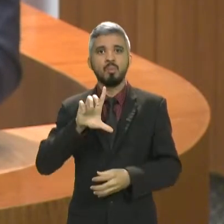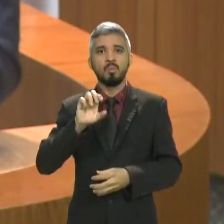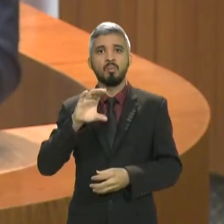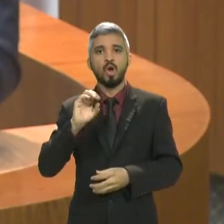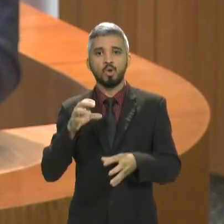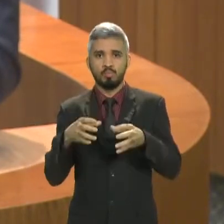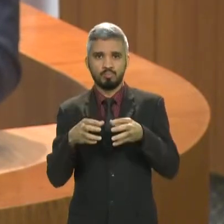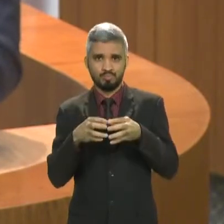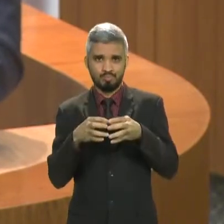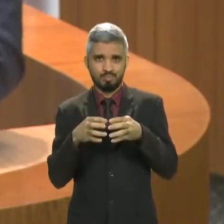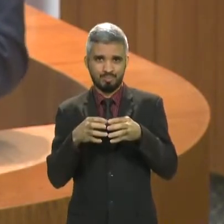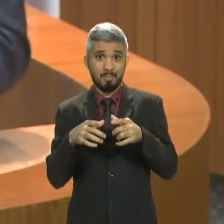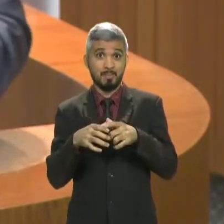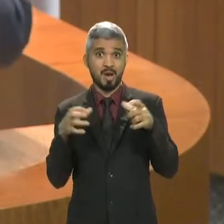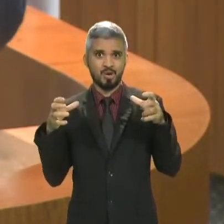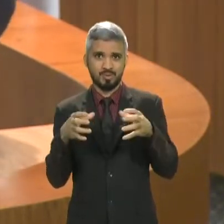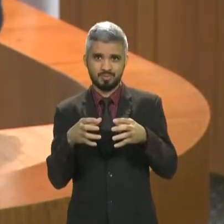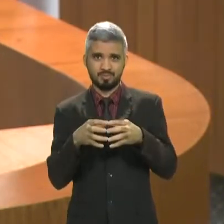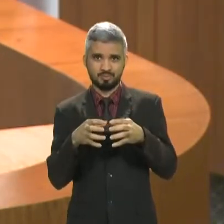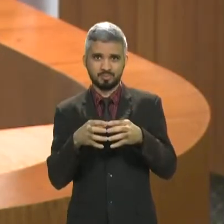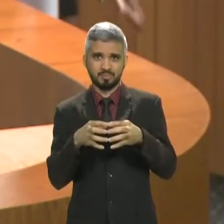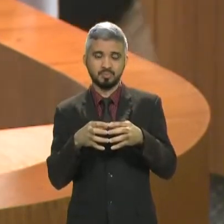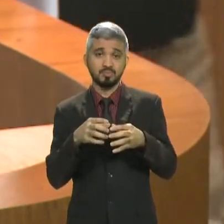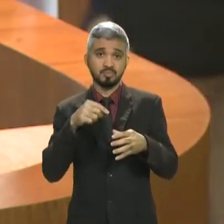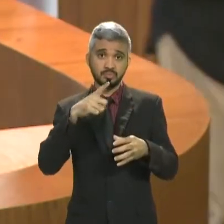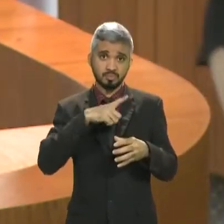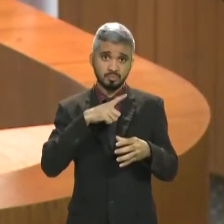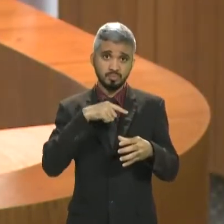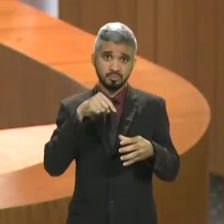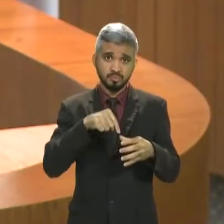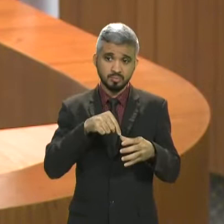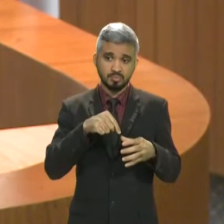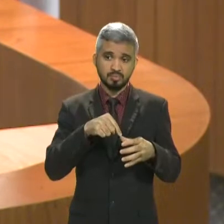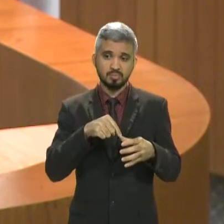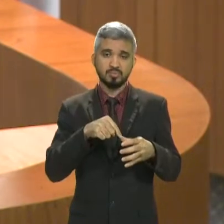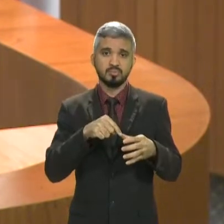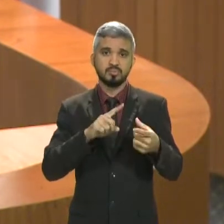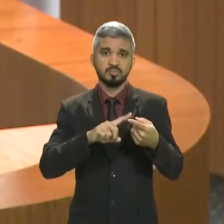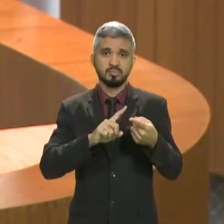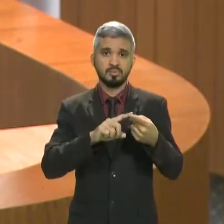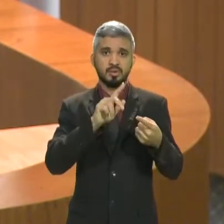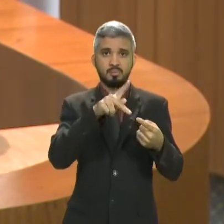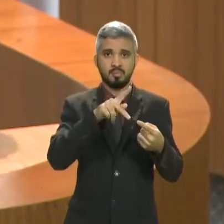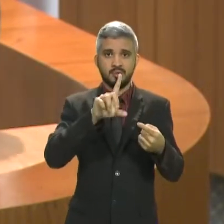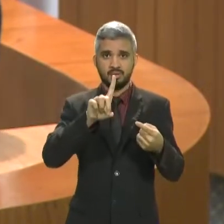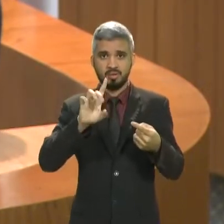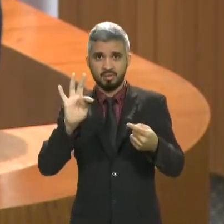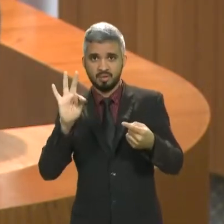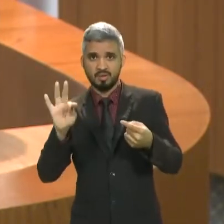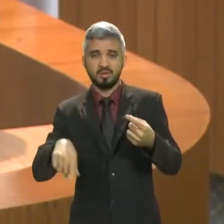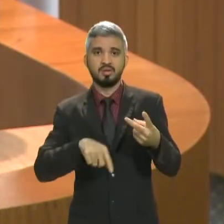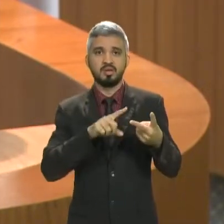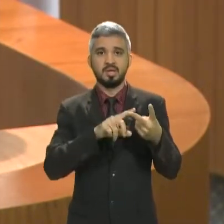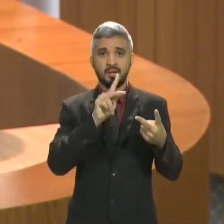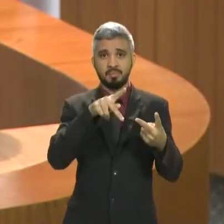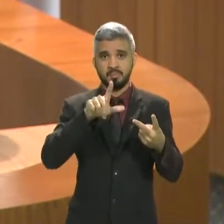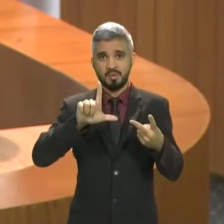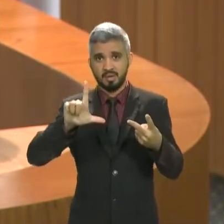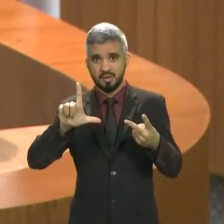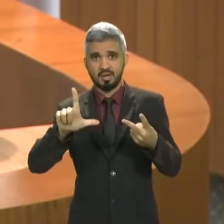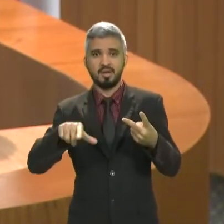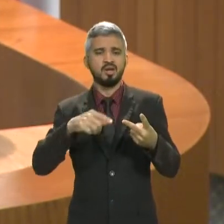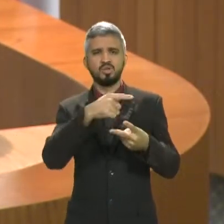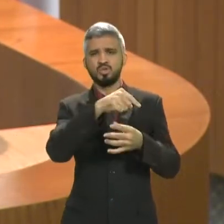bloco, presidente Otelino, tem os membros do PMD, do PDT, os membros do PL, de